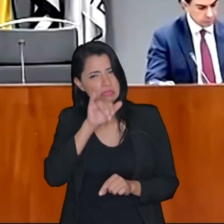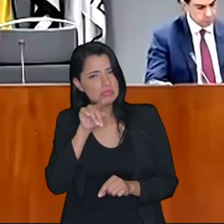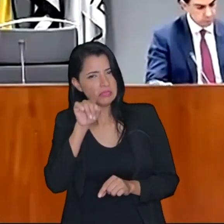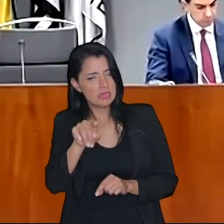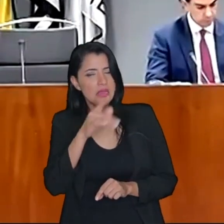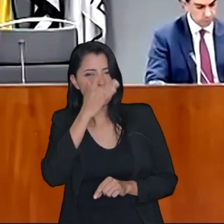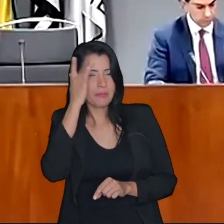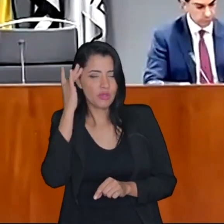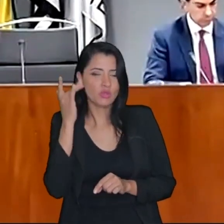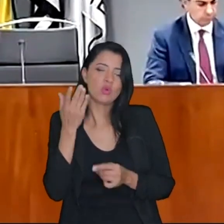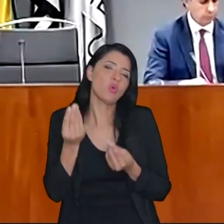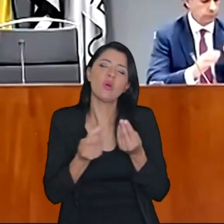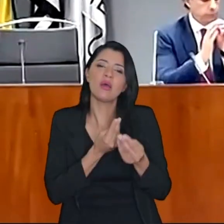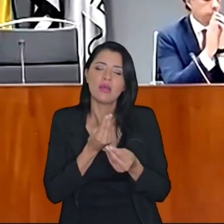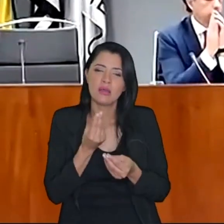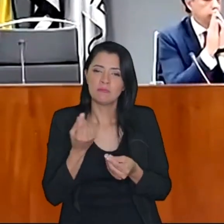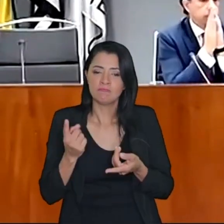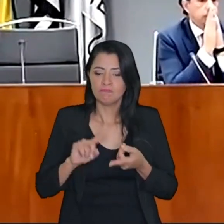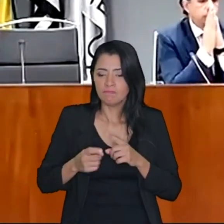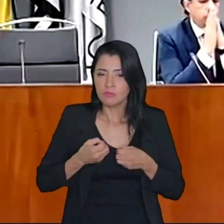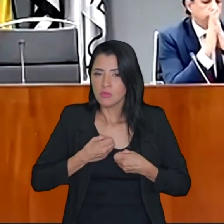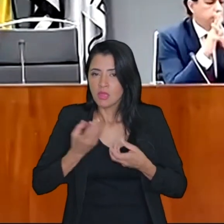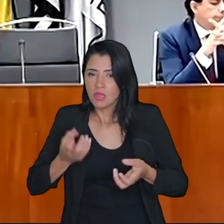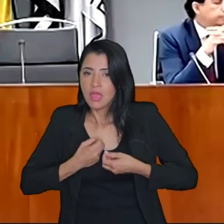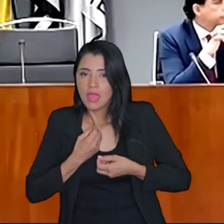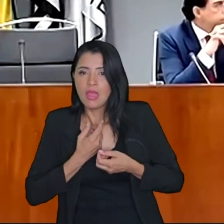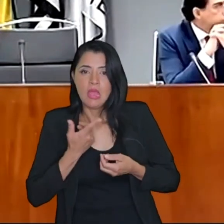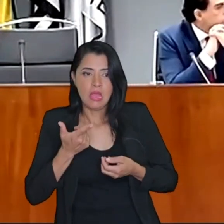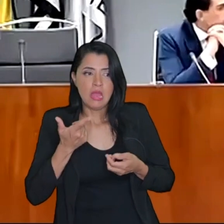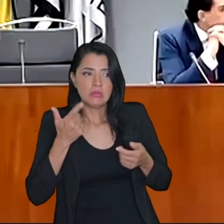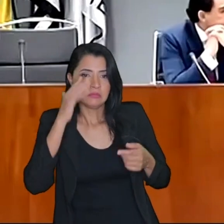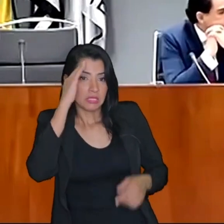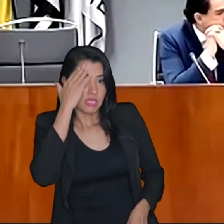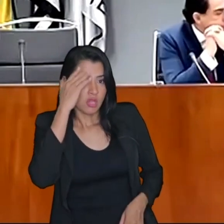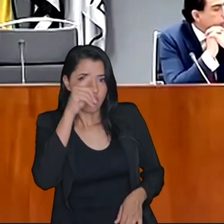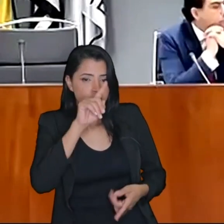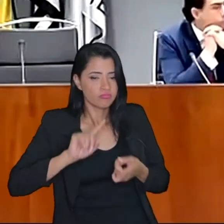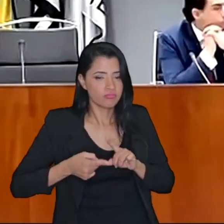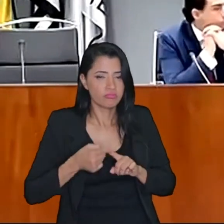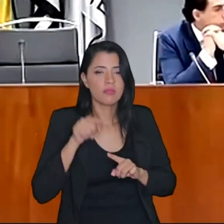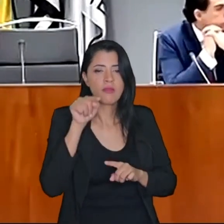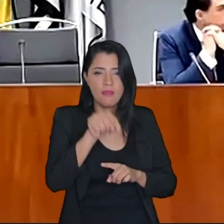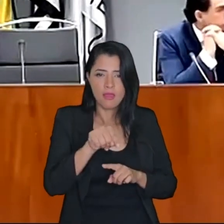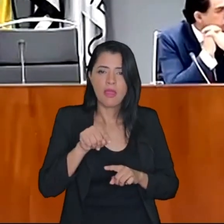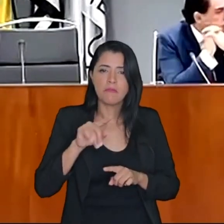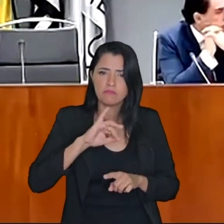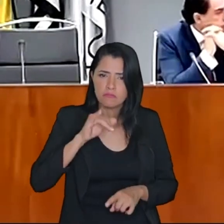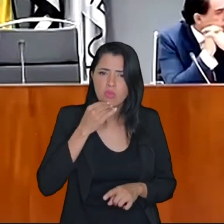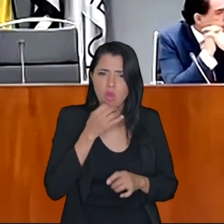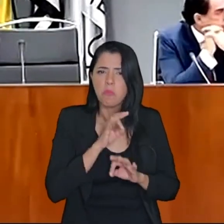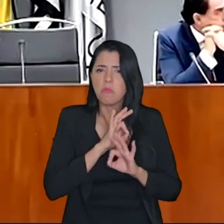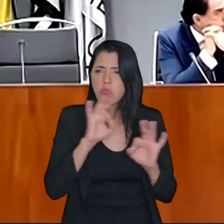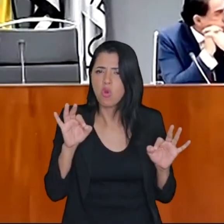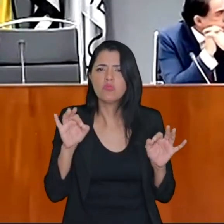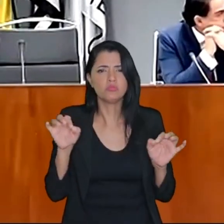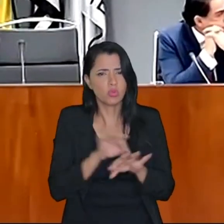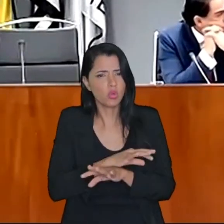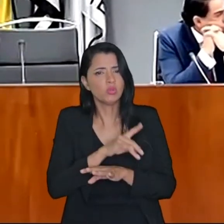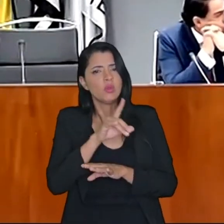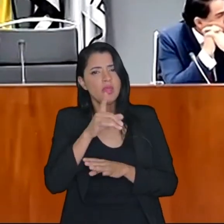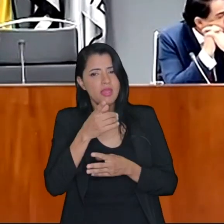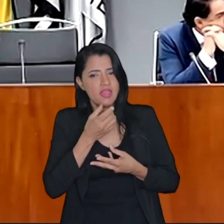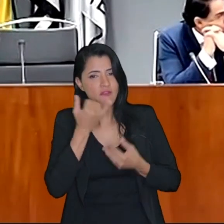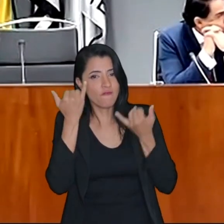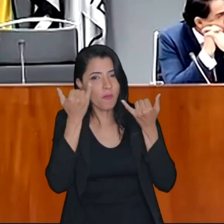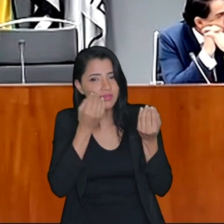o agente colaborador e o celebrante entenderam que aquela colaboração é uma colaboração proveitosa e aqueles dados